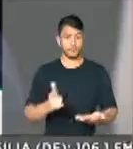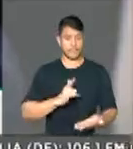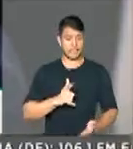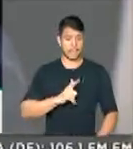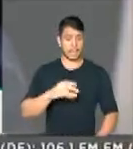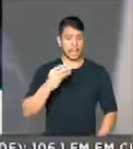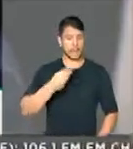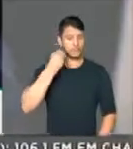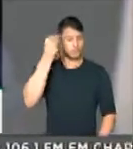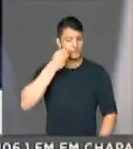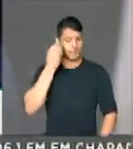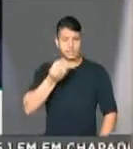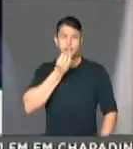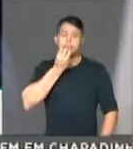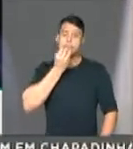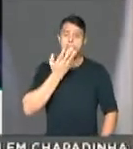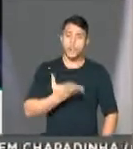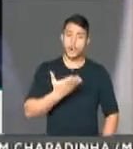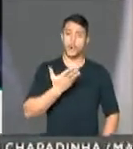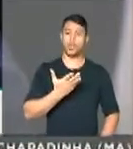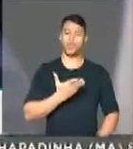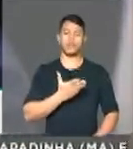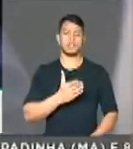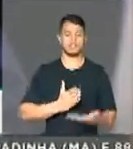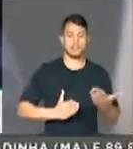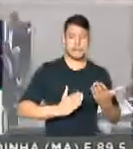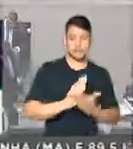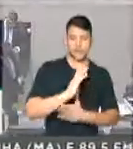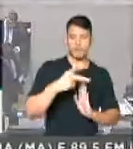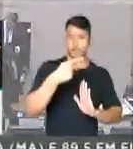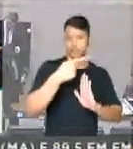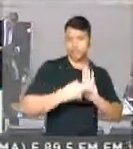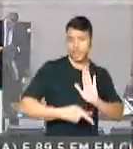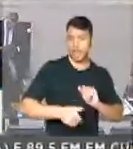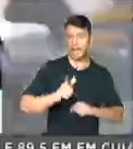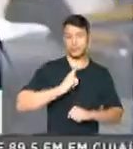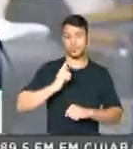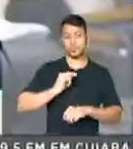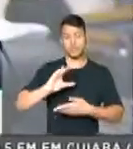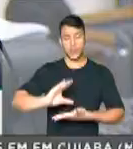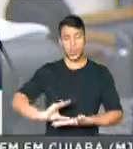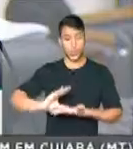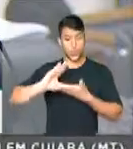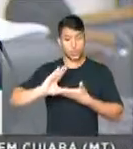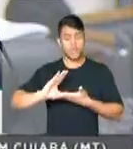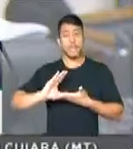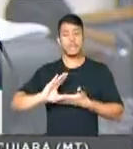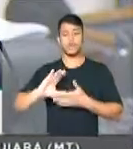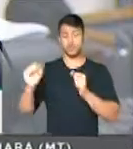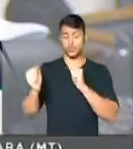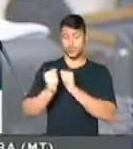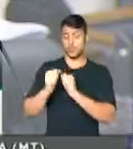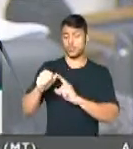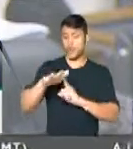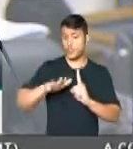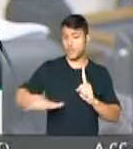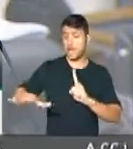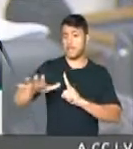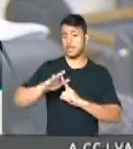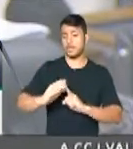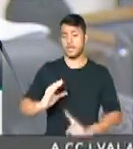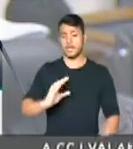de aprovar projetos, através de um conselho formado pela sociedade civil com ampla transparência.